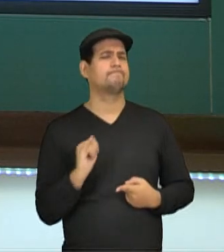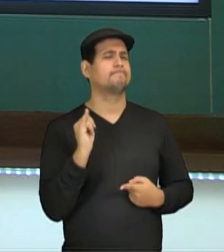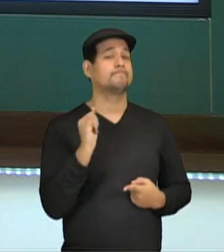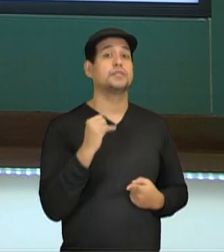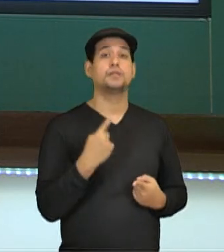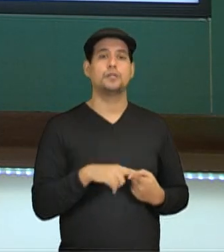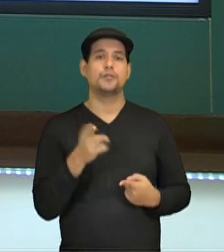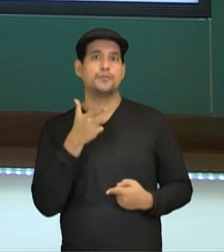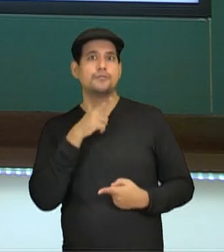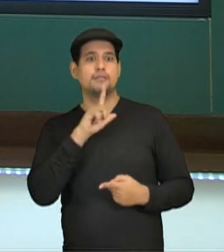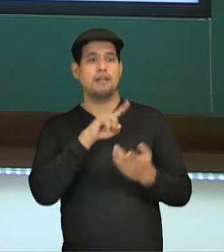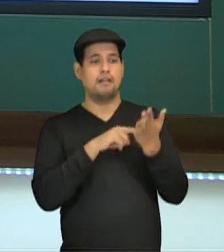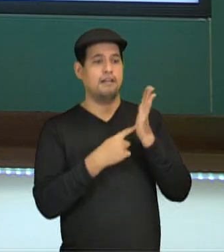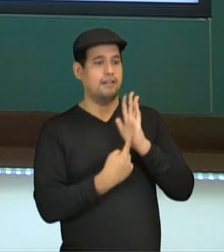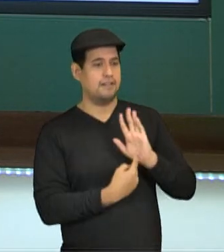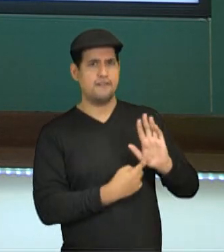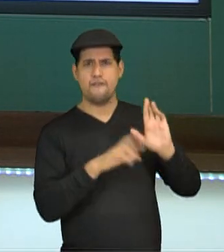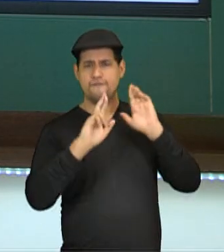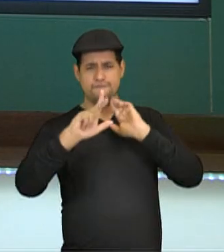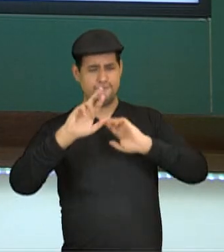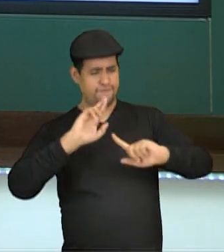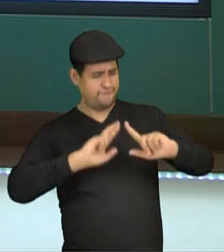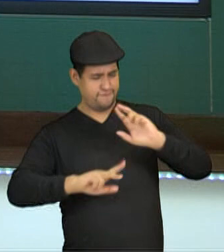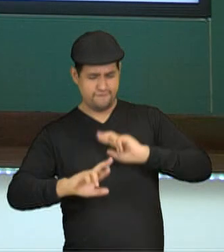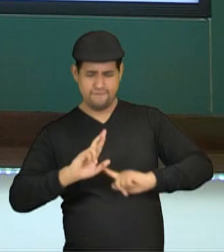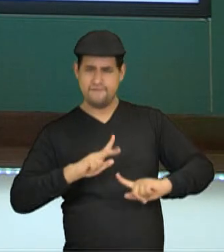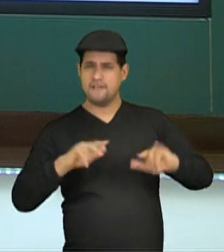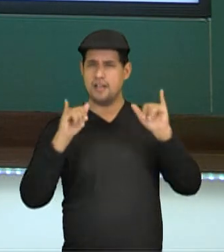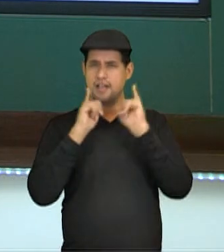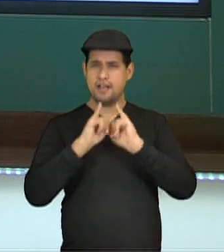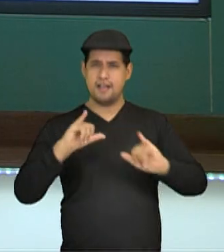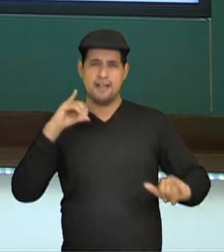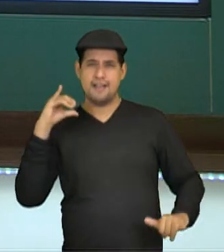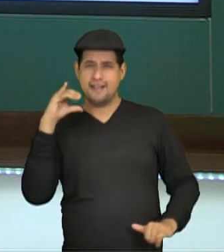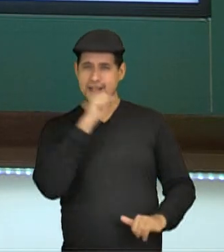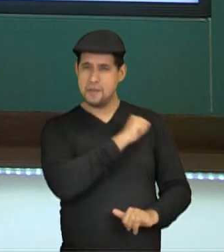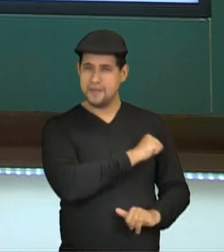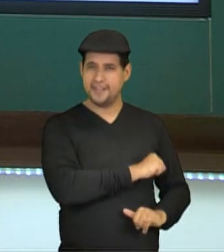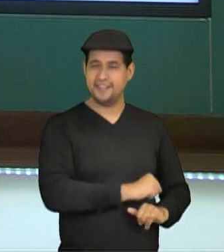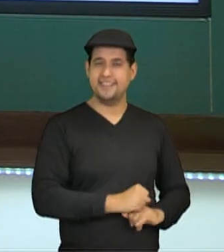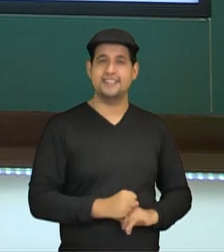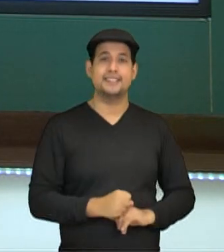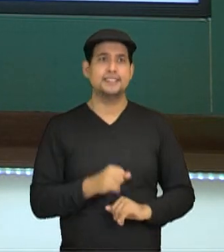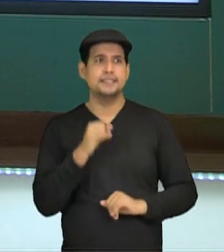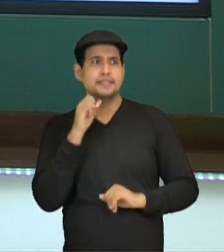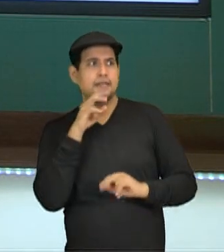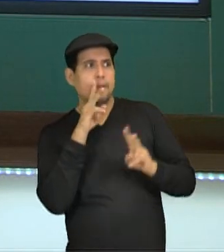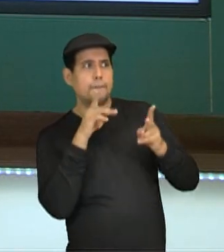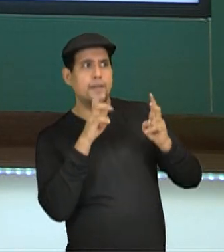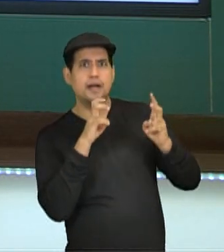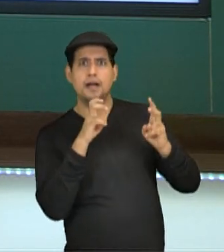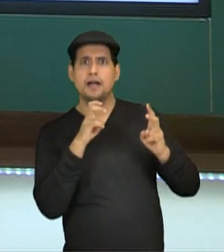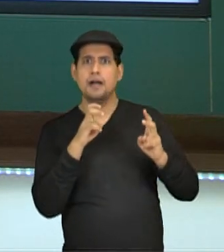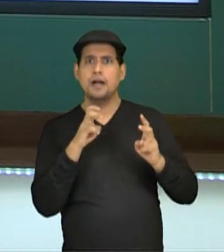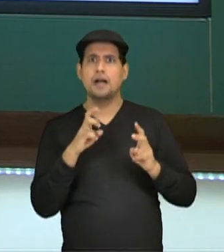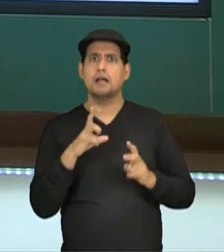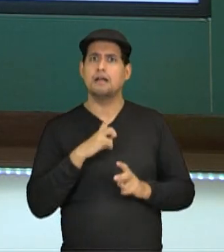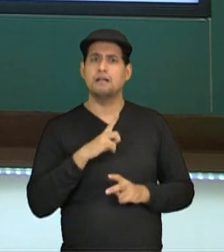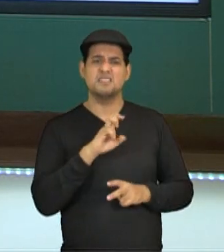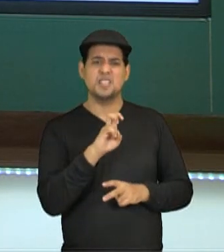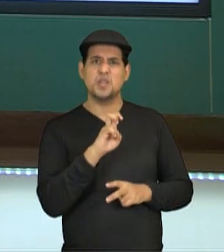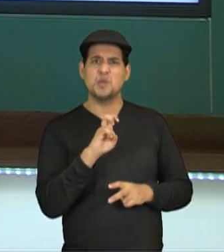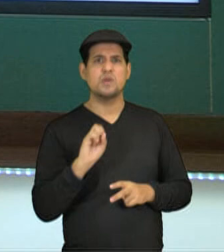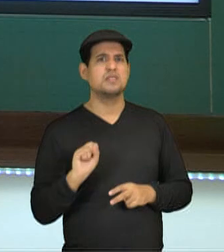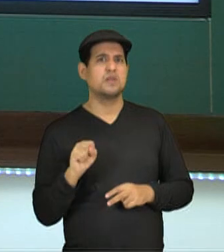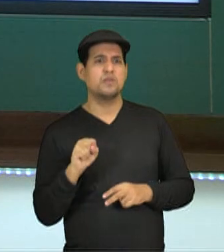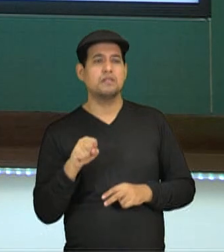Porque a gente consegue trazer muitas informações de forma rápida. Olha aqui, ó, você bate o olho aqui, ó, olha isso aqui por uns 5